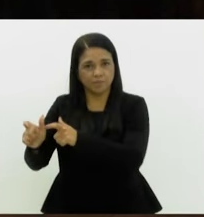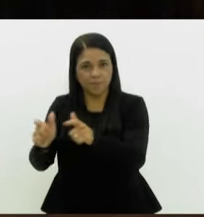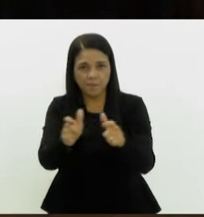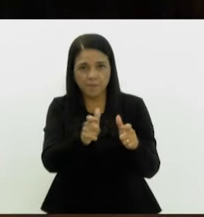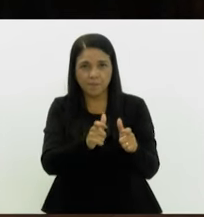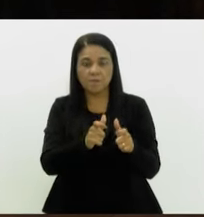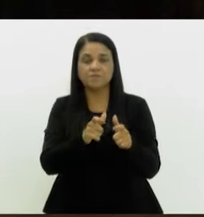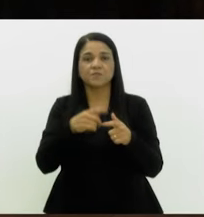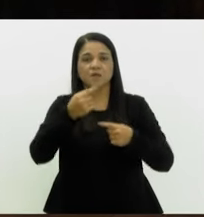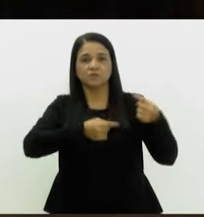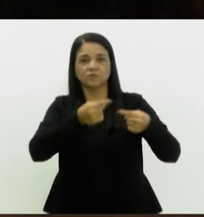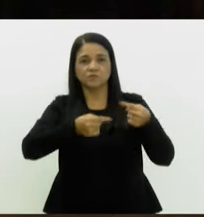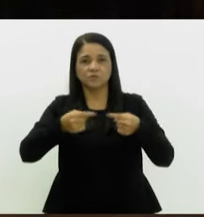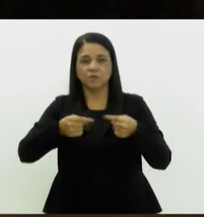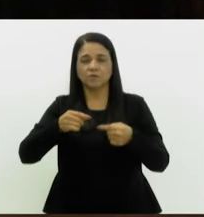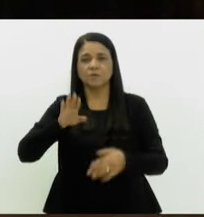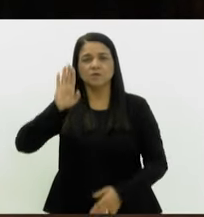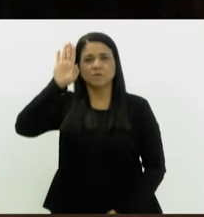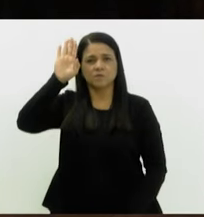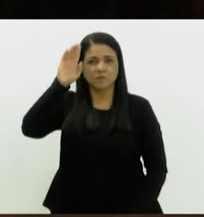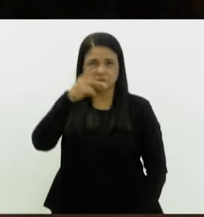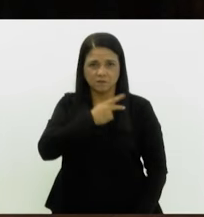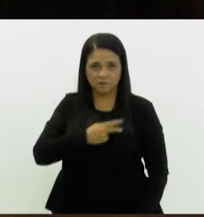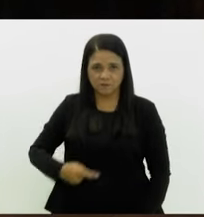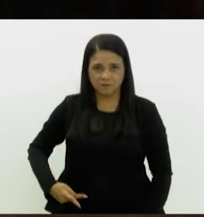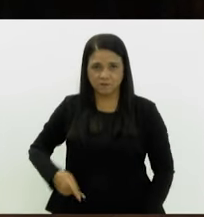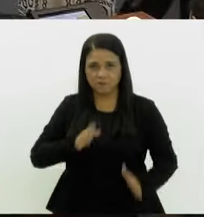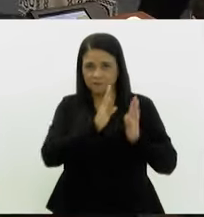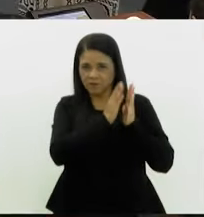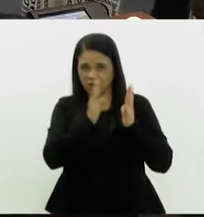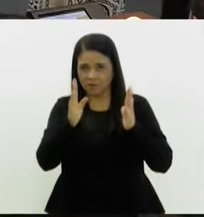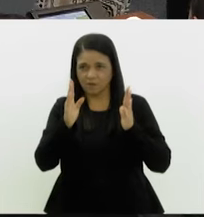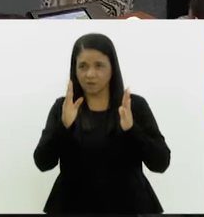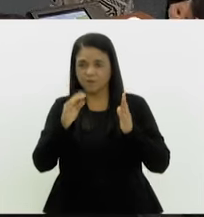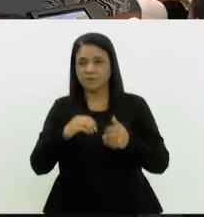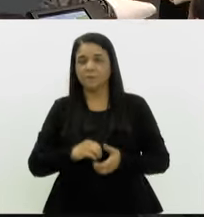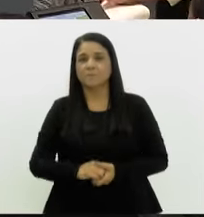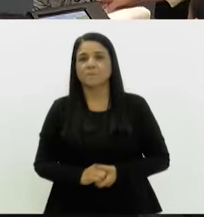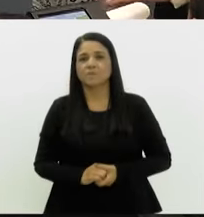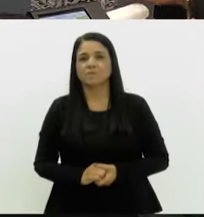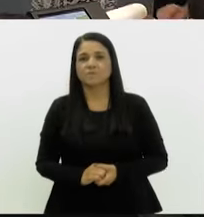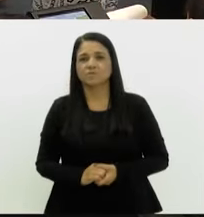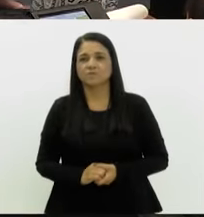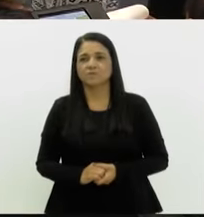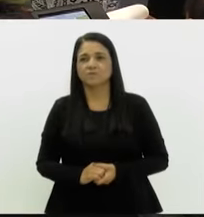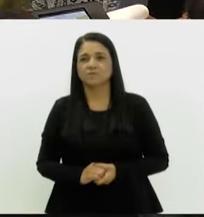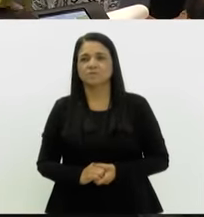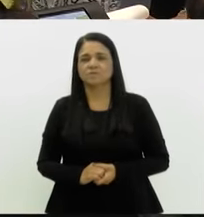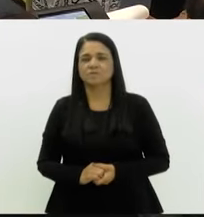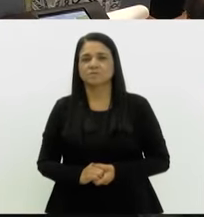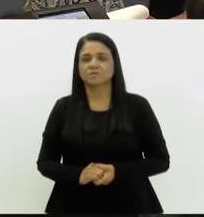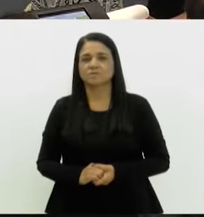Em discussão. Presidente, não havendo questão de ordem, presidente. A não ser